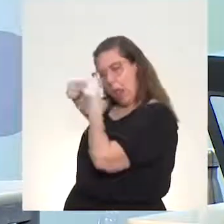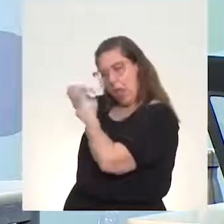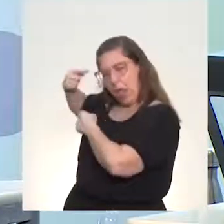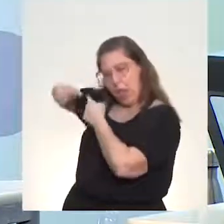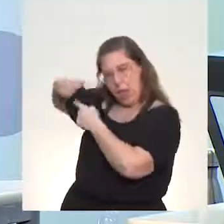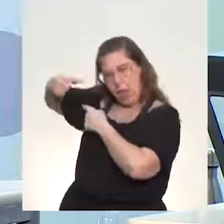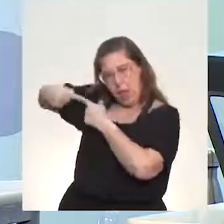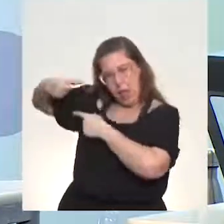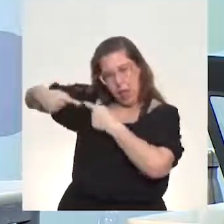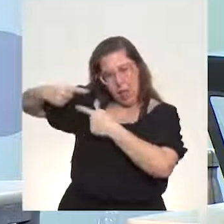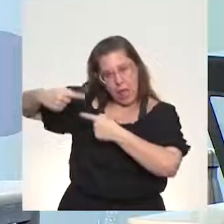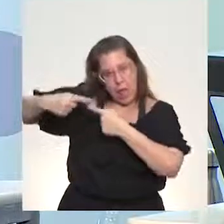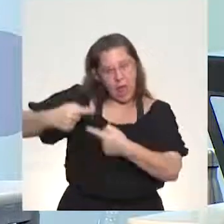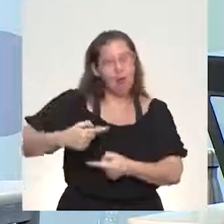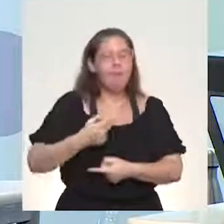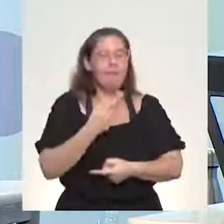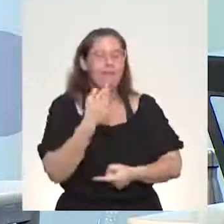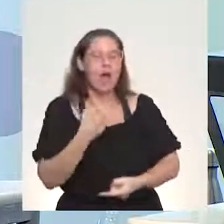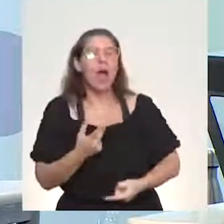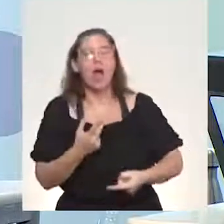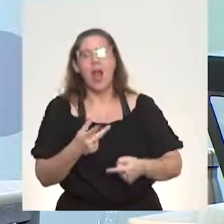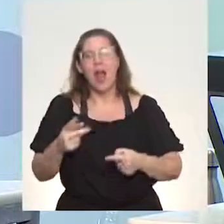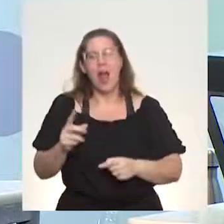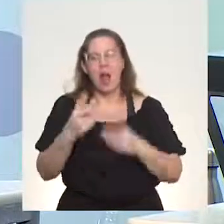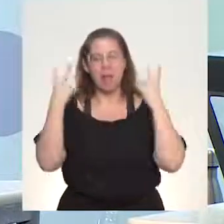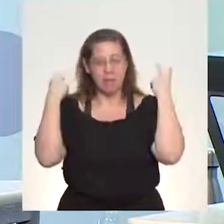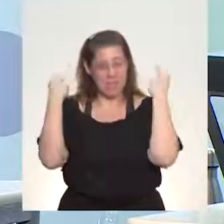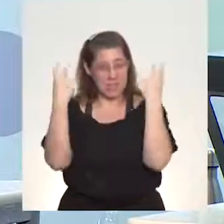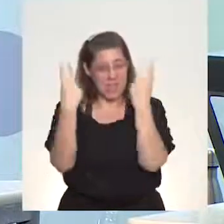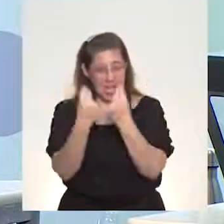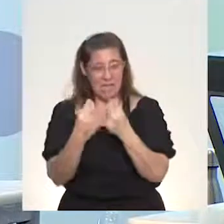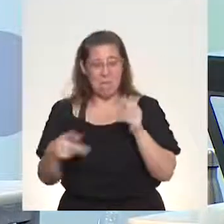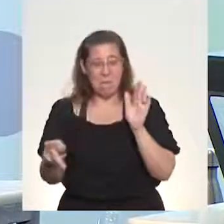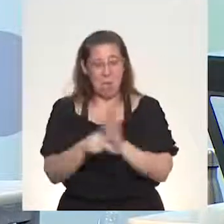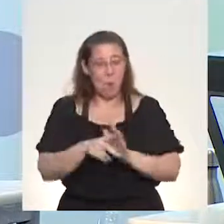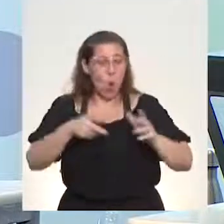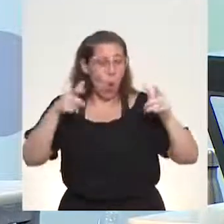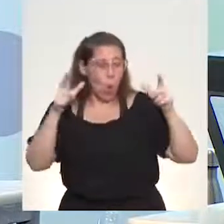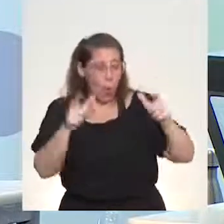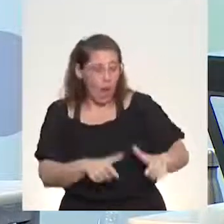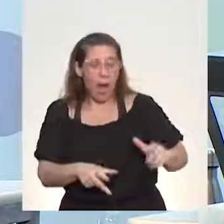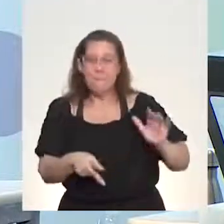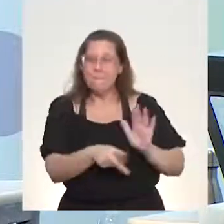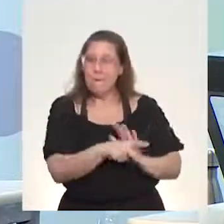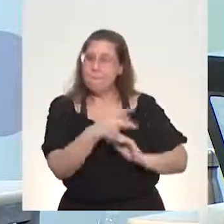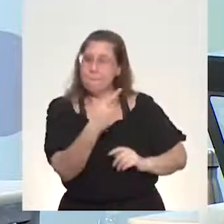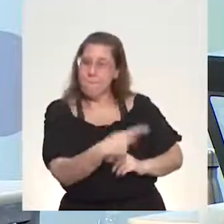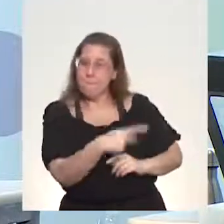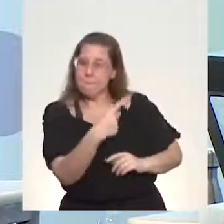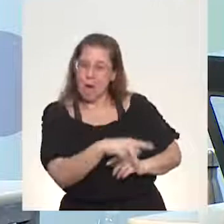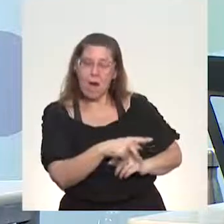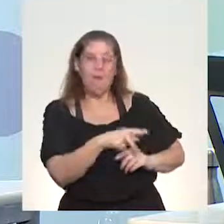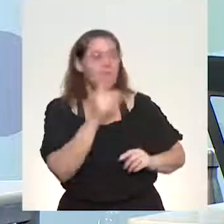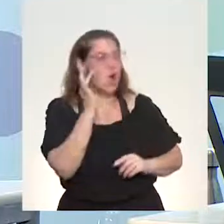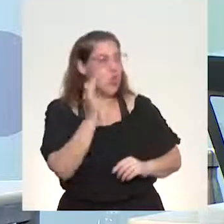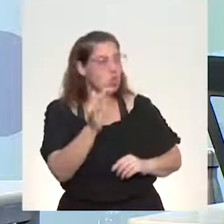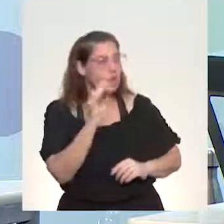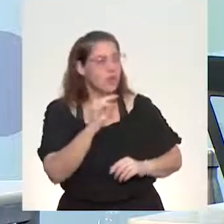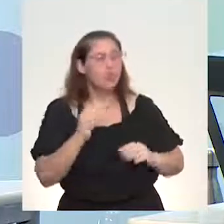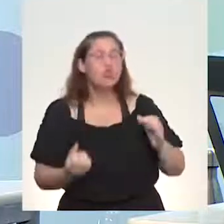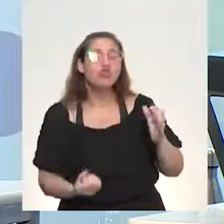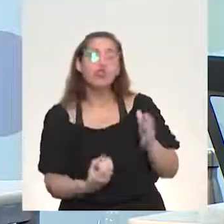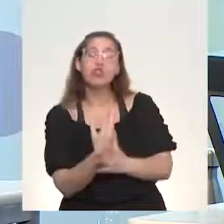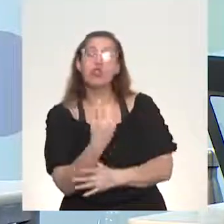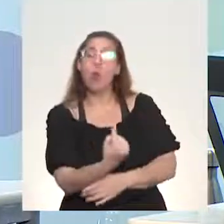chamar de berço da filosofia, né? Então, essa filosofia nascedora, lá na Grécia,